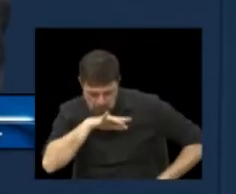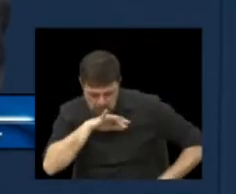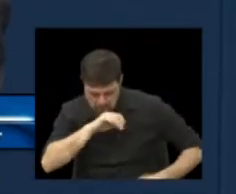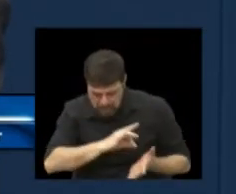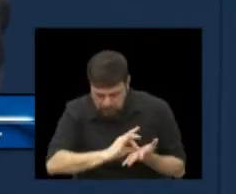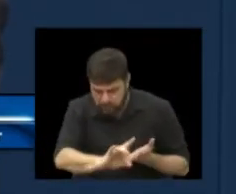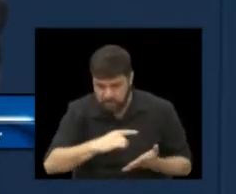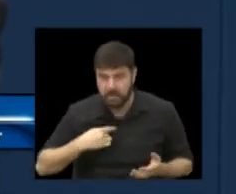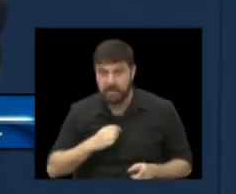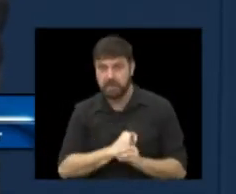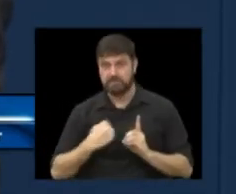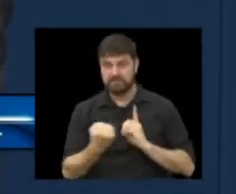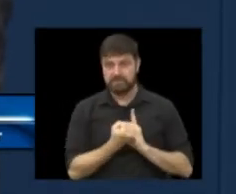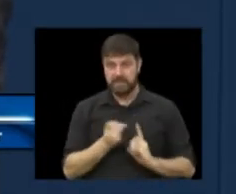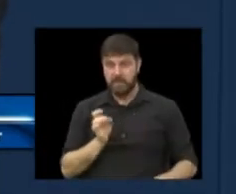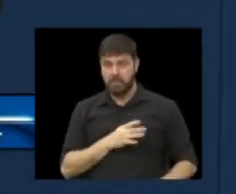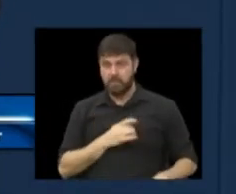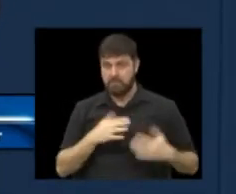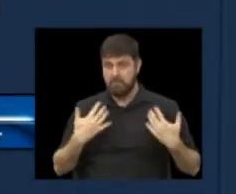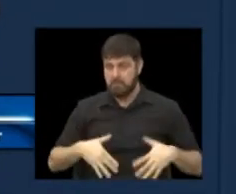contato com a polícia.